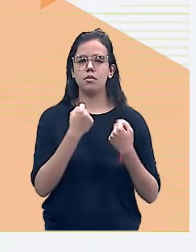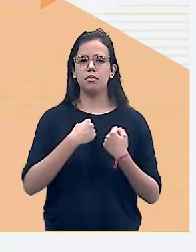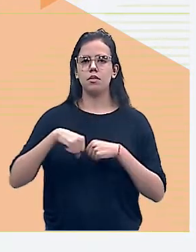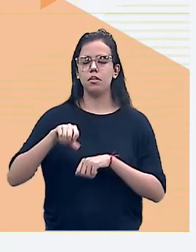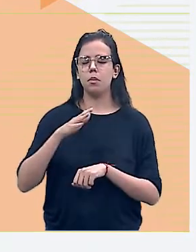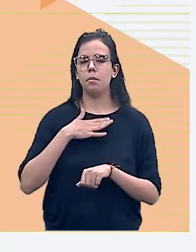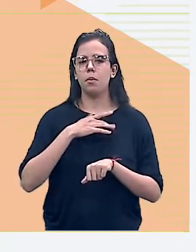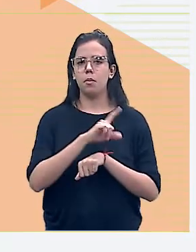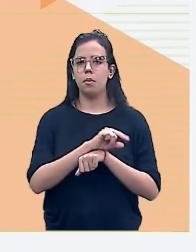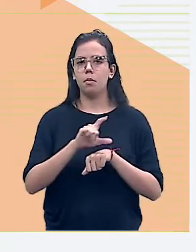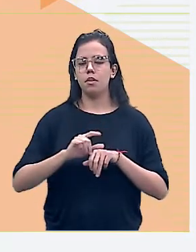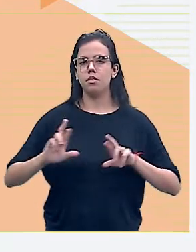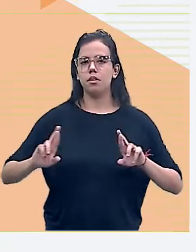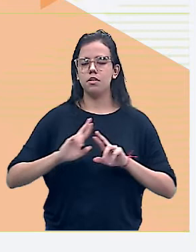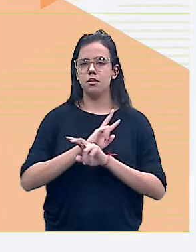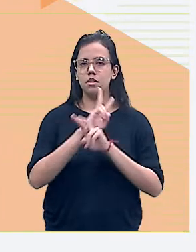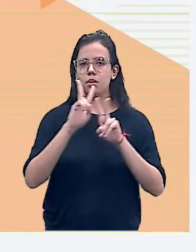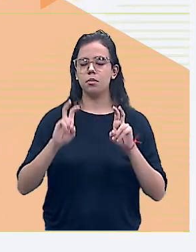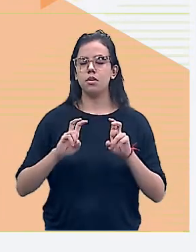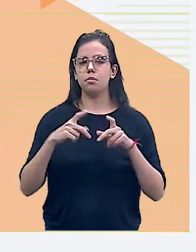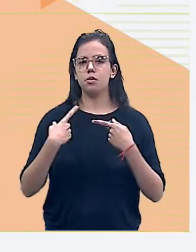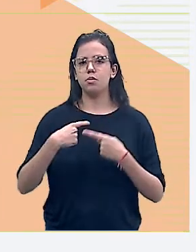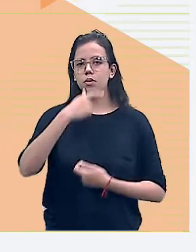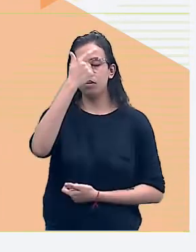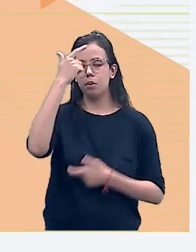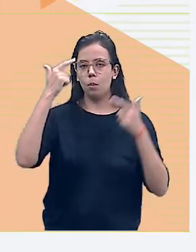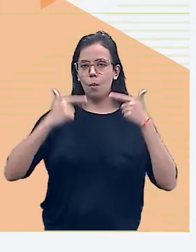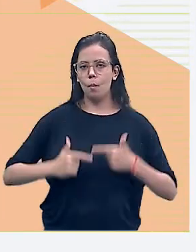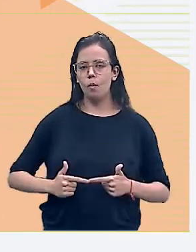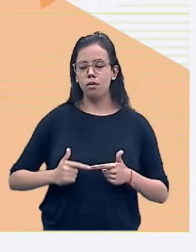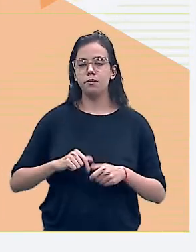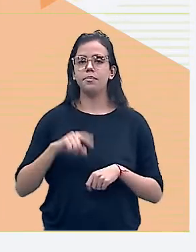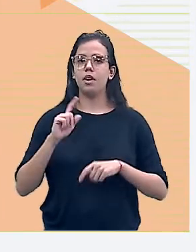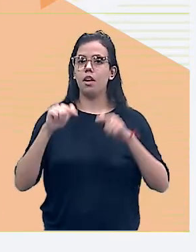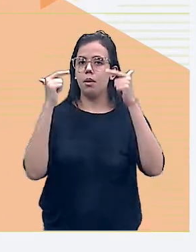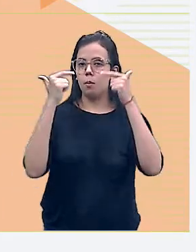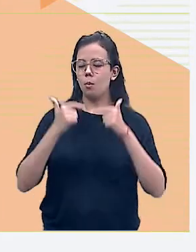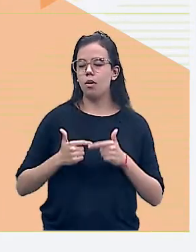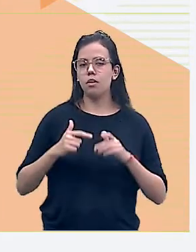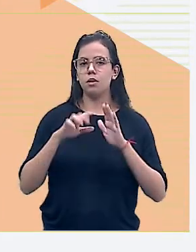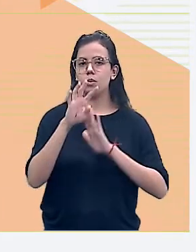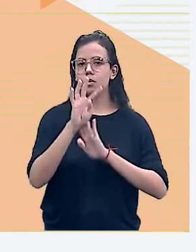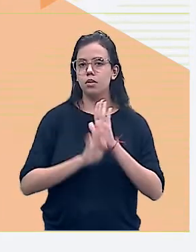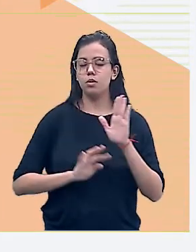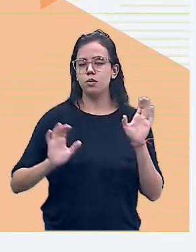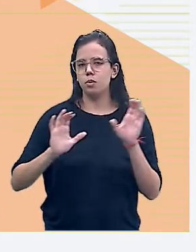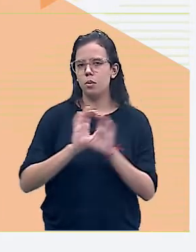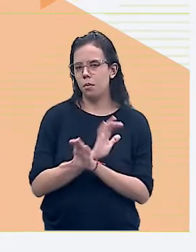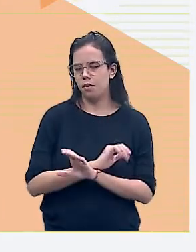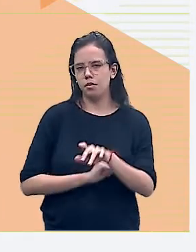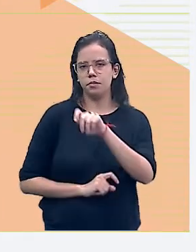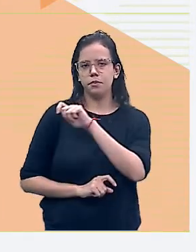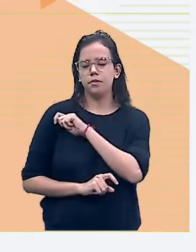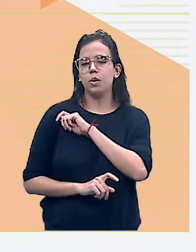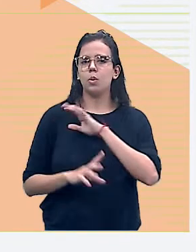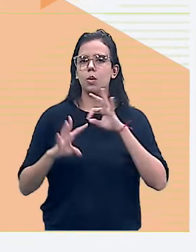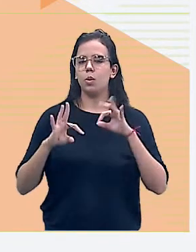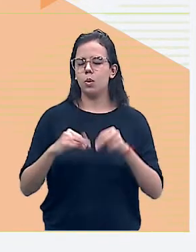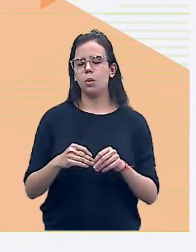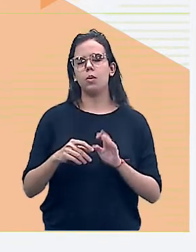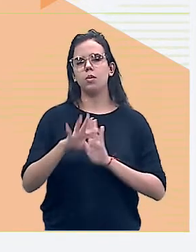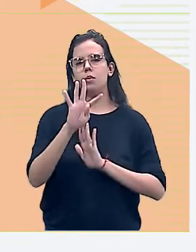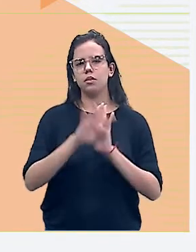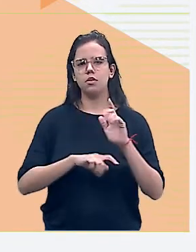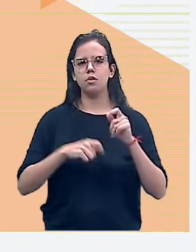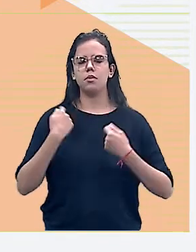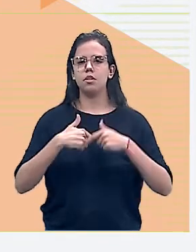meu argumento em relação ao tema de forma impessoal vai ser em pessoal durante todo o texto a limpo todo o seu texto vai ser um